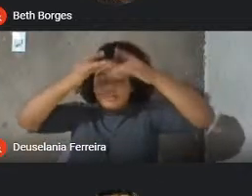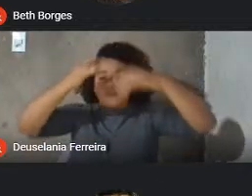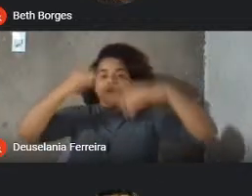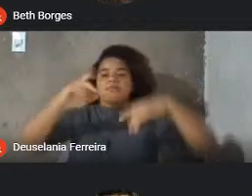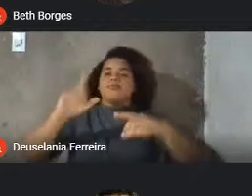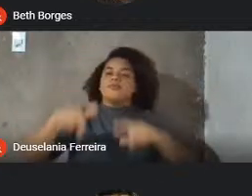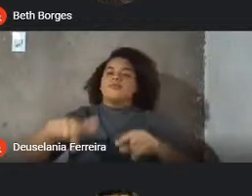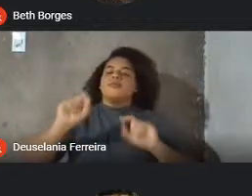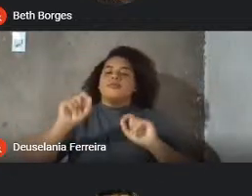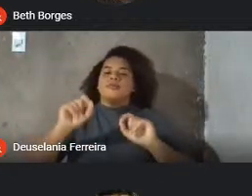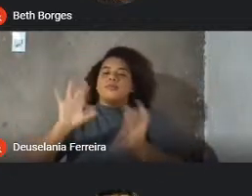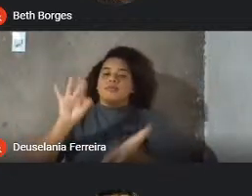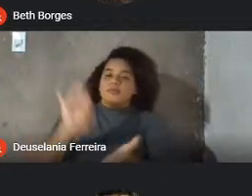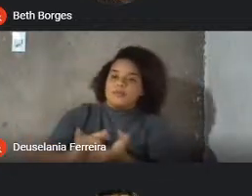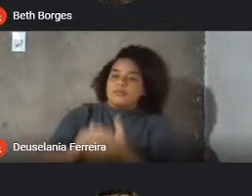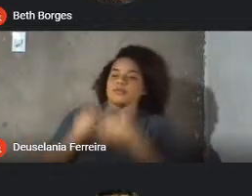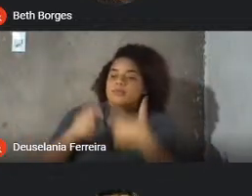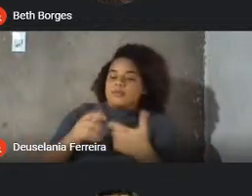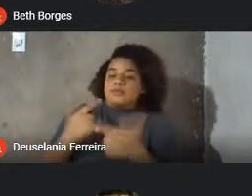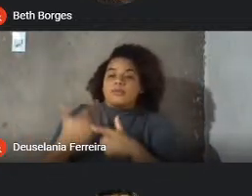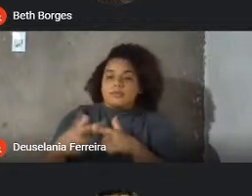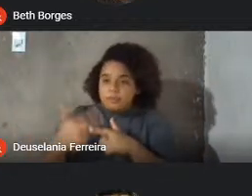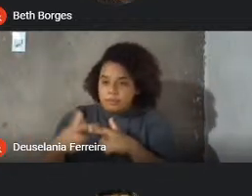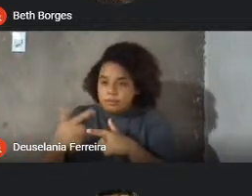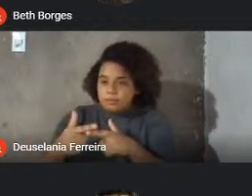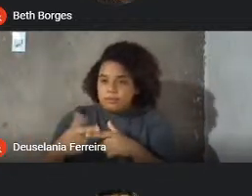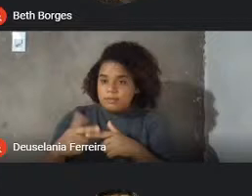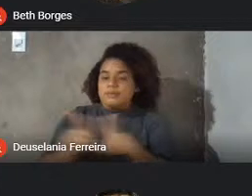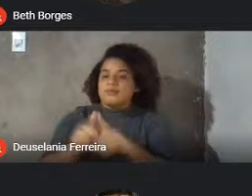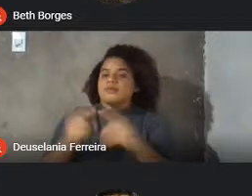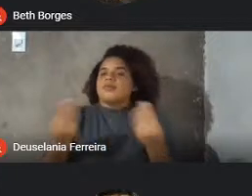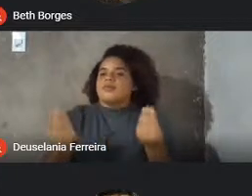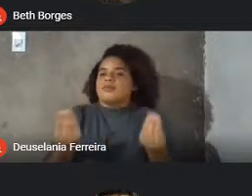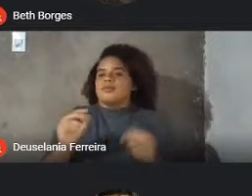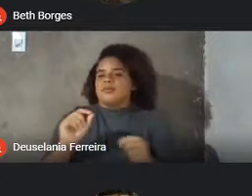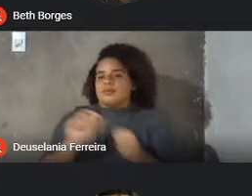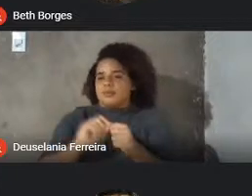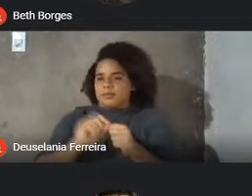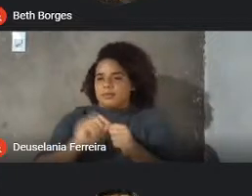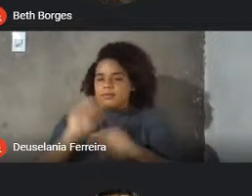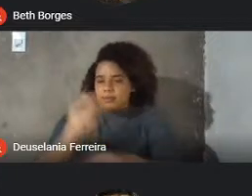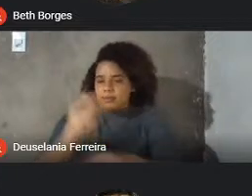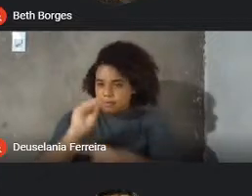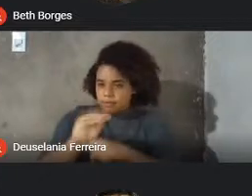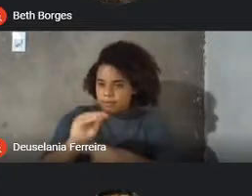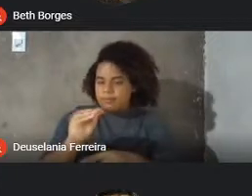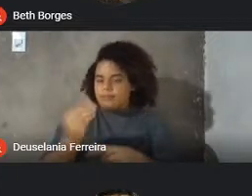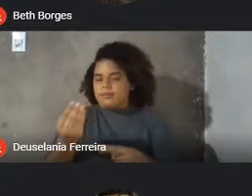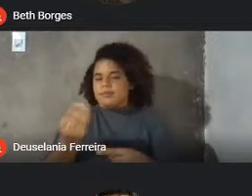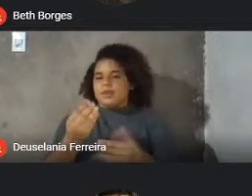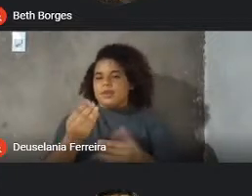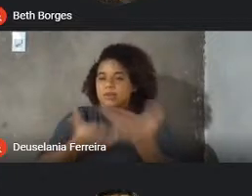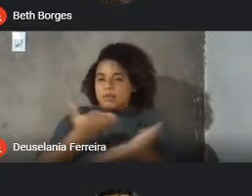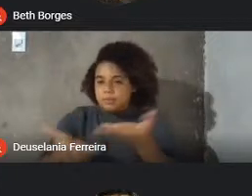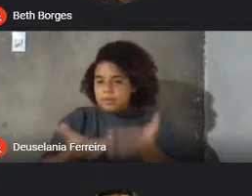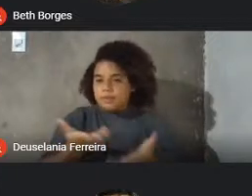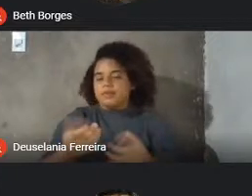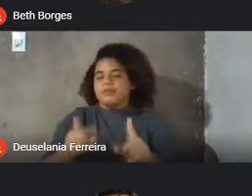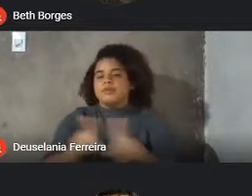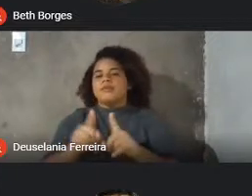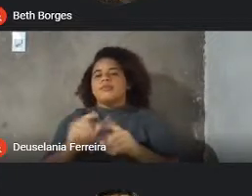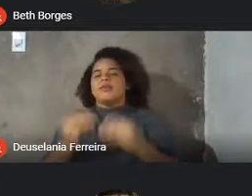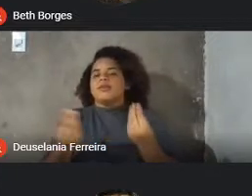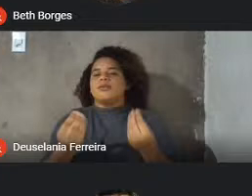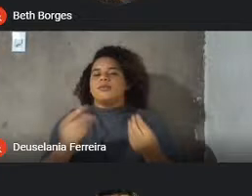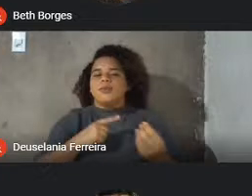do problema, de como vai ser o tratamento, daí distorções cognitivas, porque dentro da